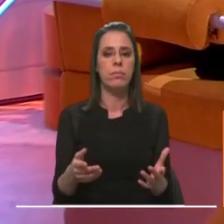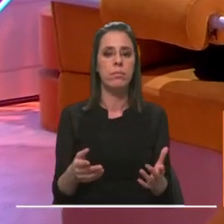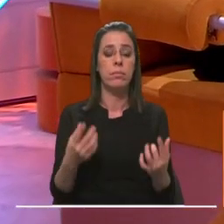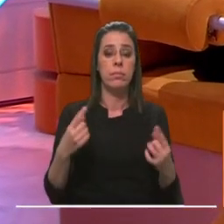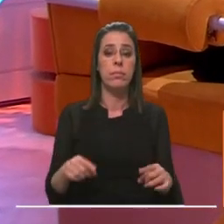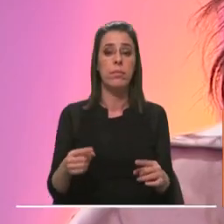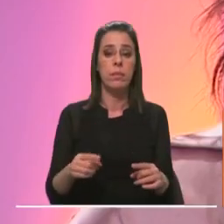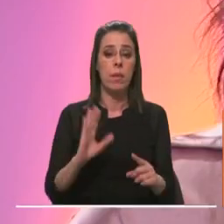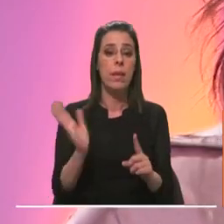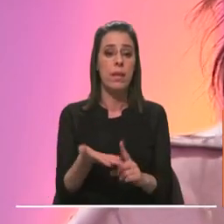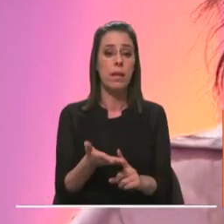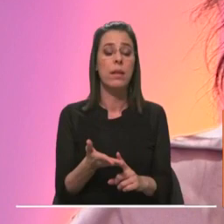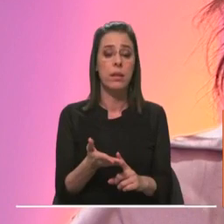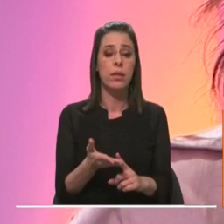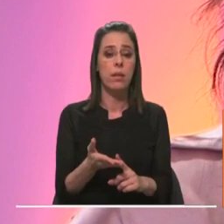há uma sentença